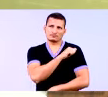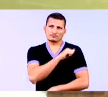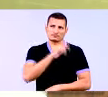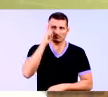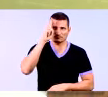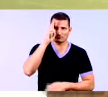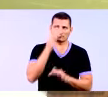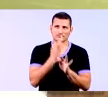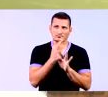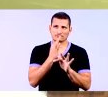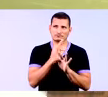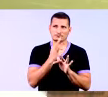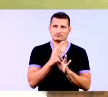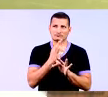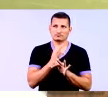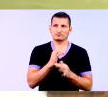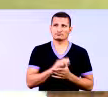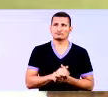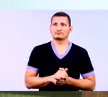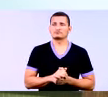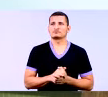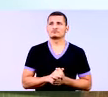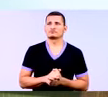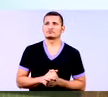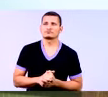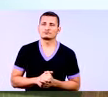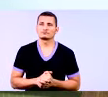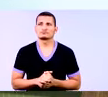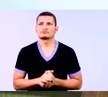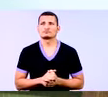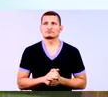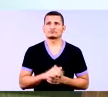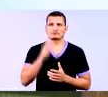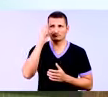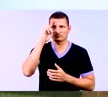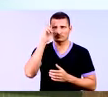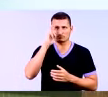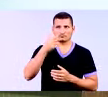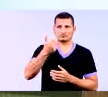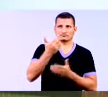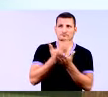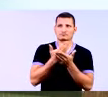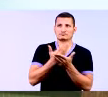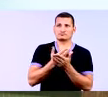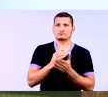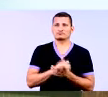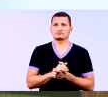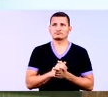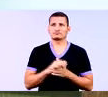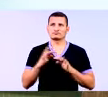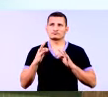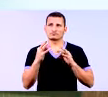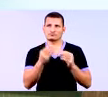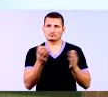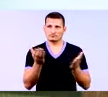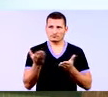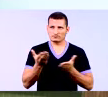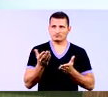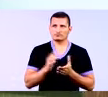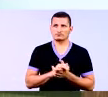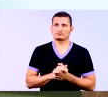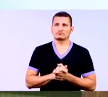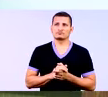né? Essa questão da frequência aí, né? Pessoal, é exatamente isso. Lembra a primeira aula que eu falei para vocês? Tudo que a gente está usufruindo hoje